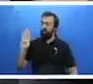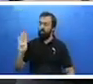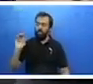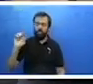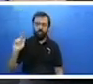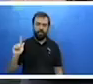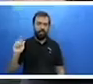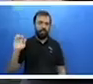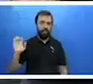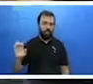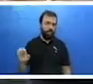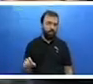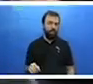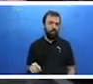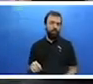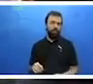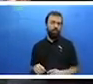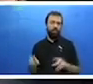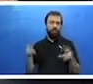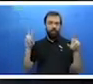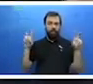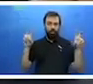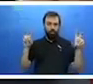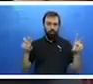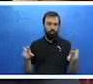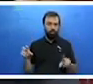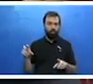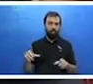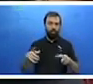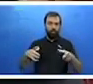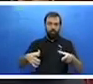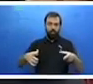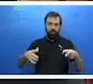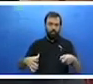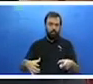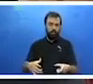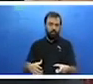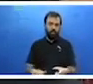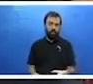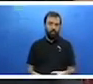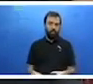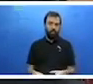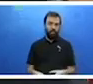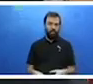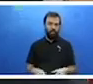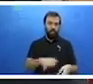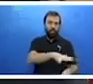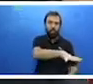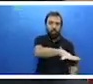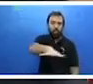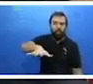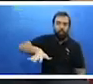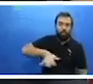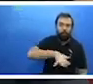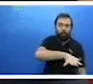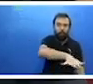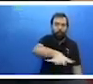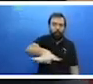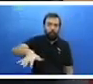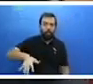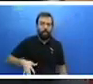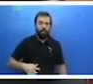sobre área e a população de cada uma delas. Moçada, área é superfície,